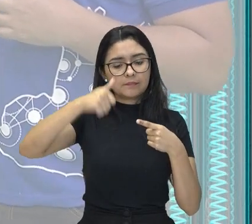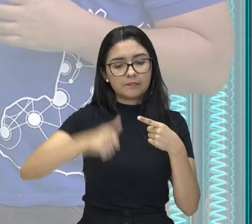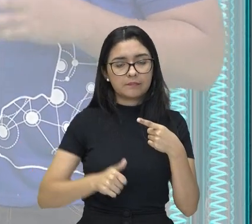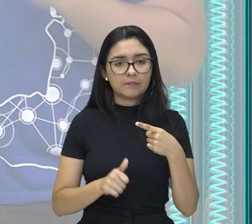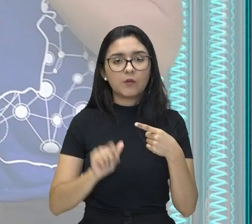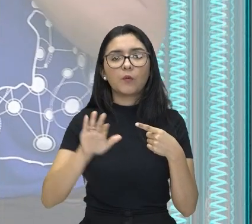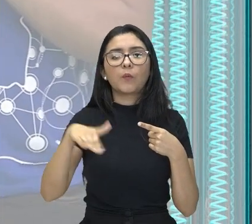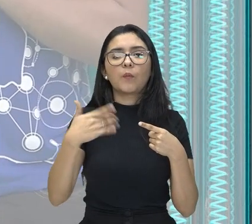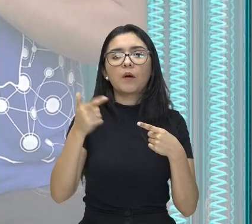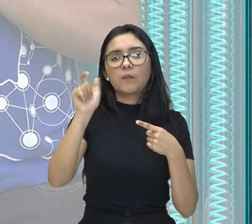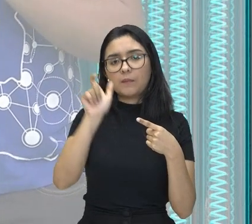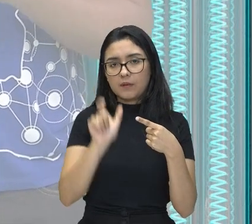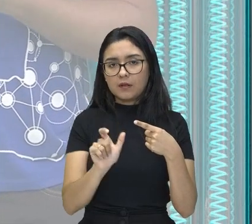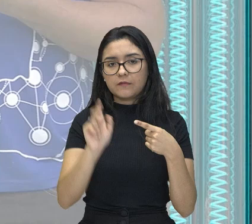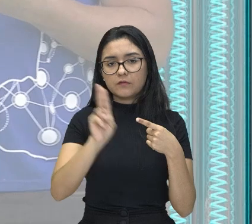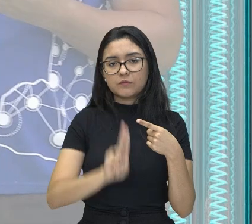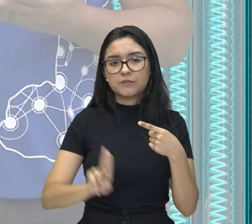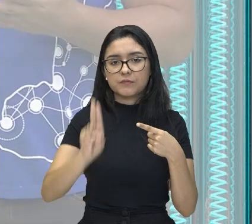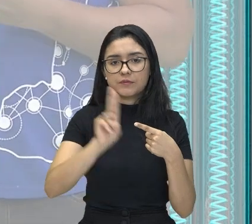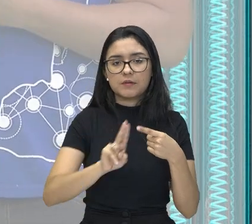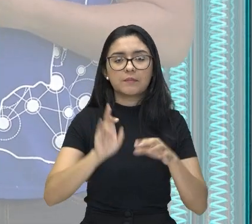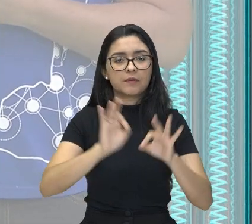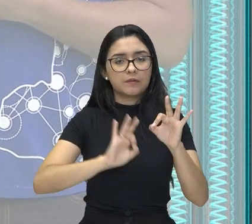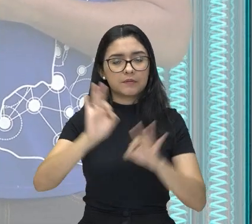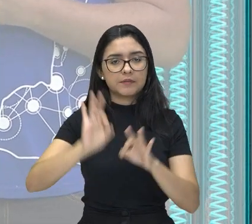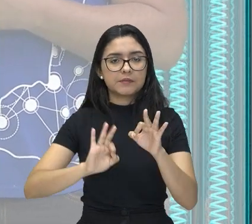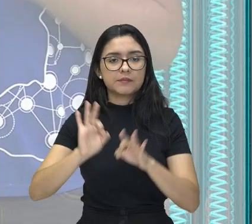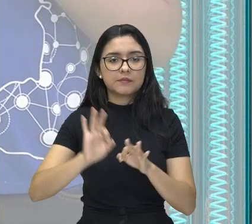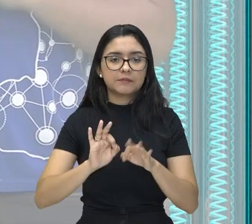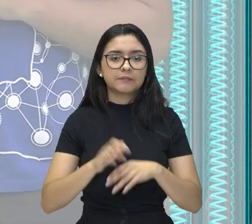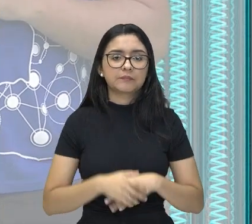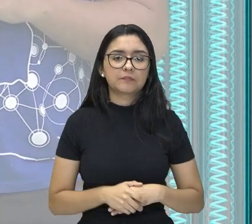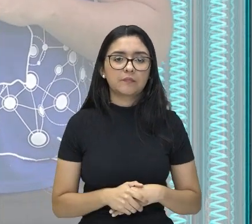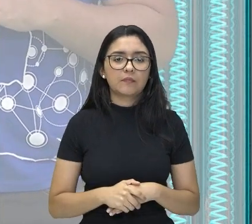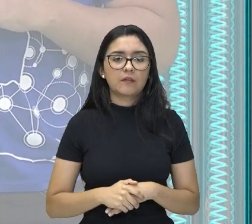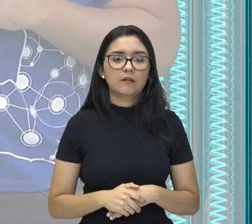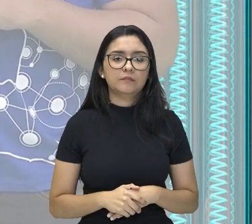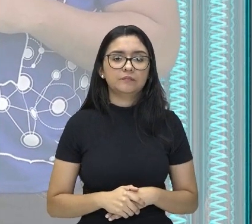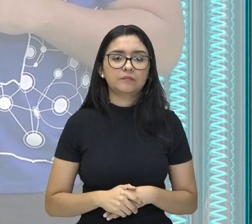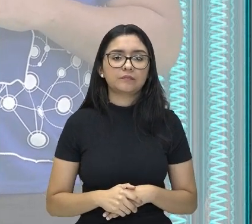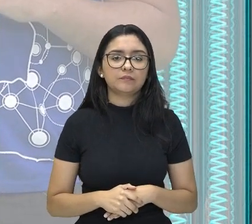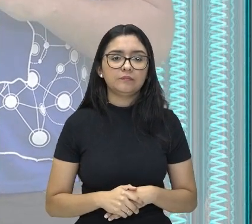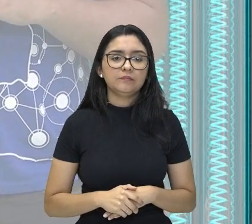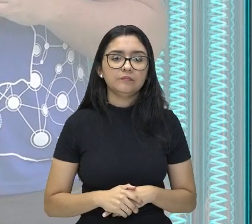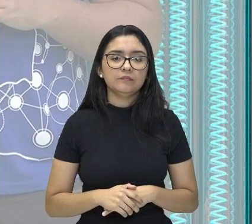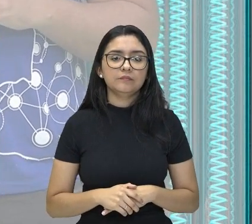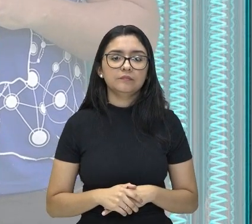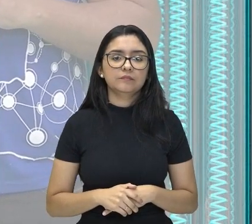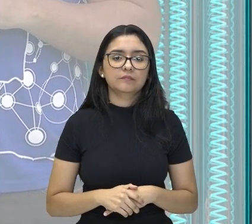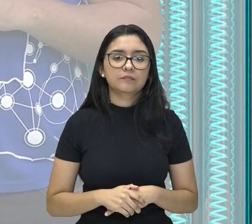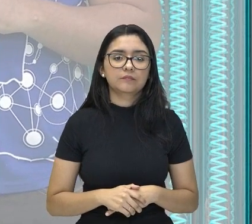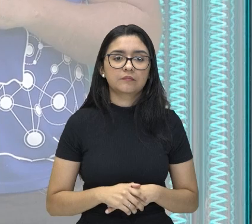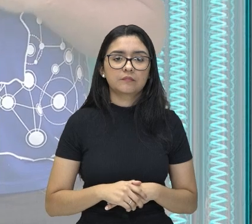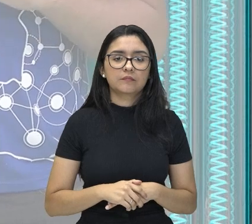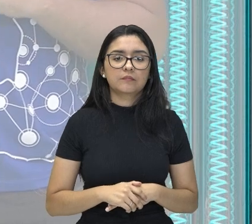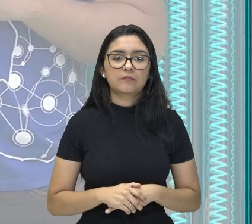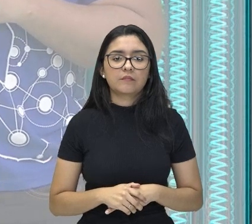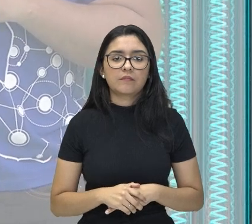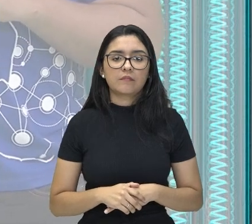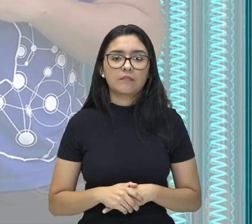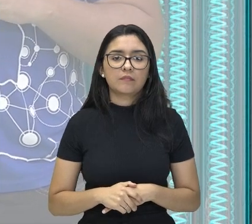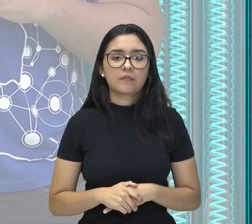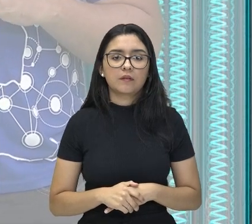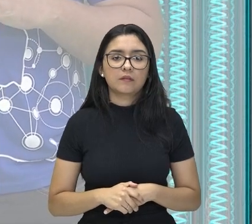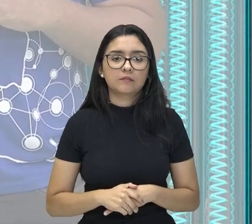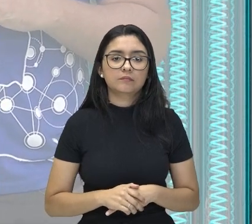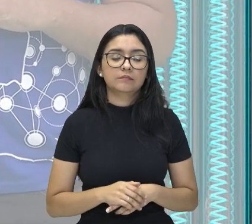qual palavra ele utilizou para organizar esses argumentos. Ok? Vamos seguir? Próximo argumento, percebam que